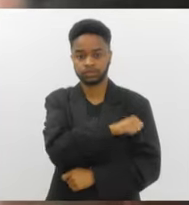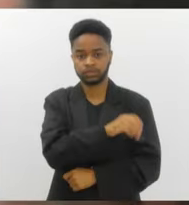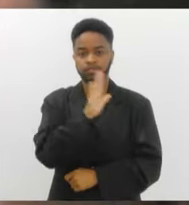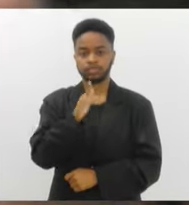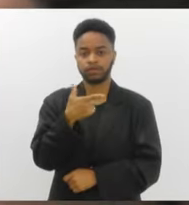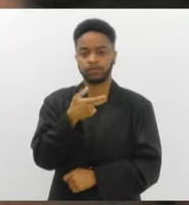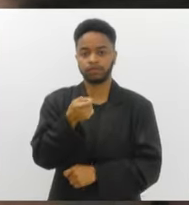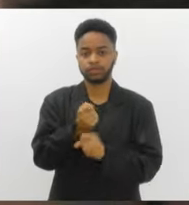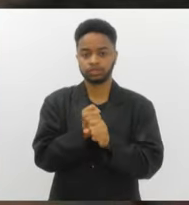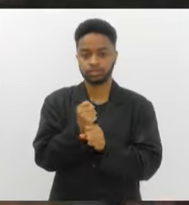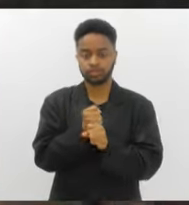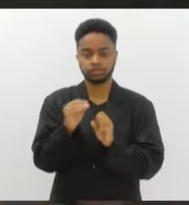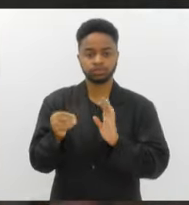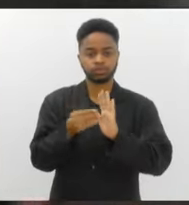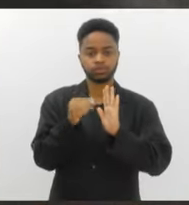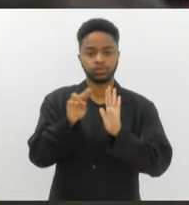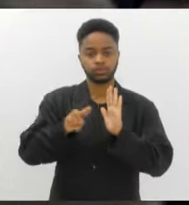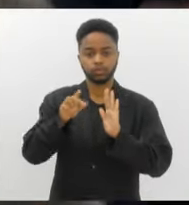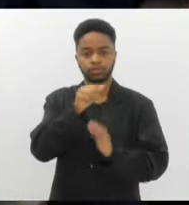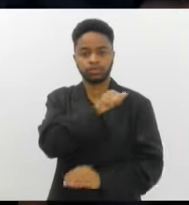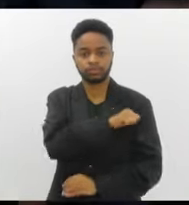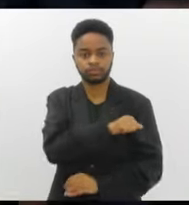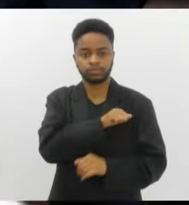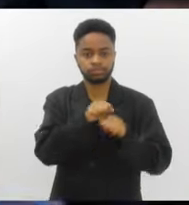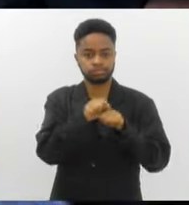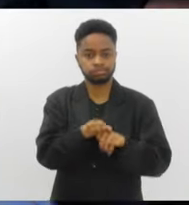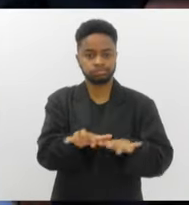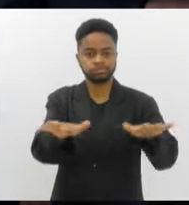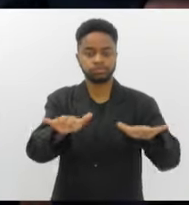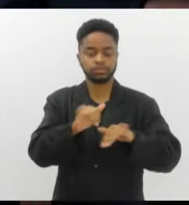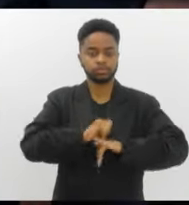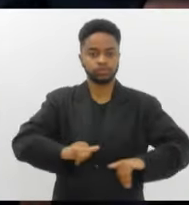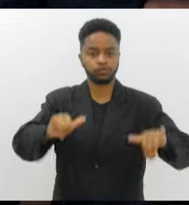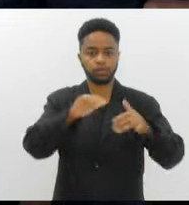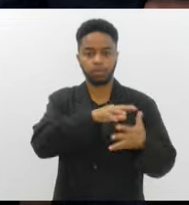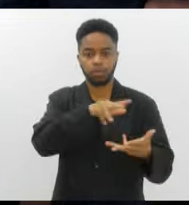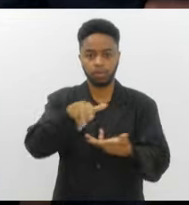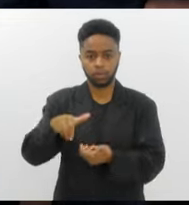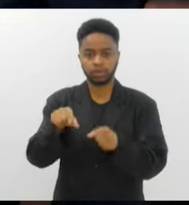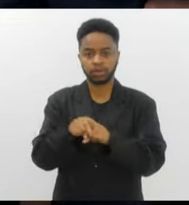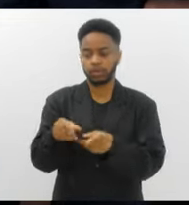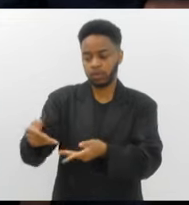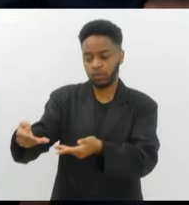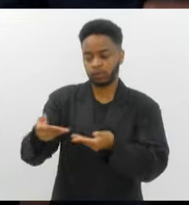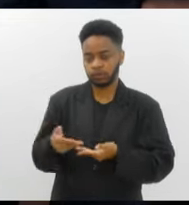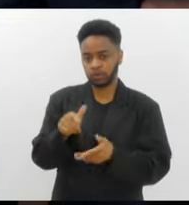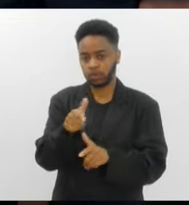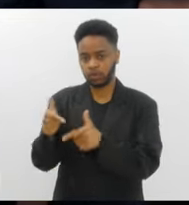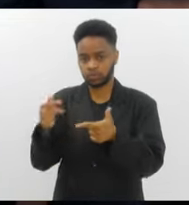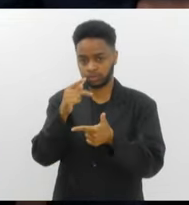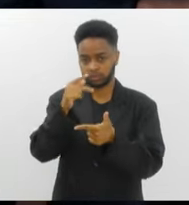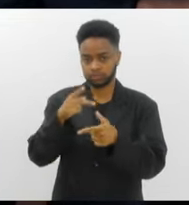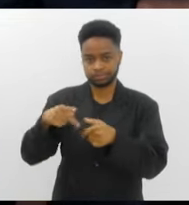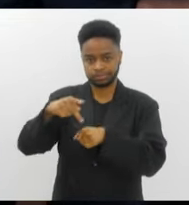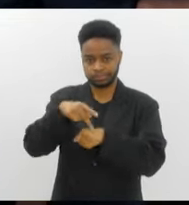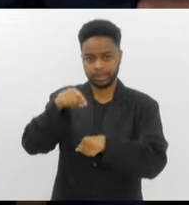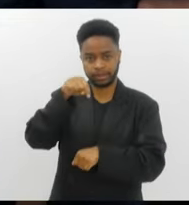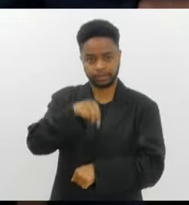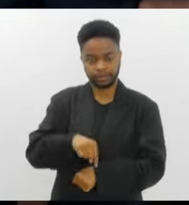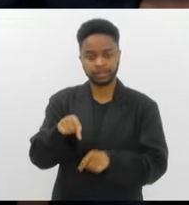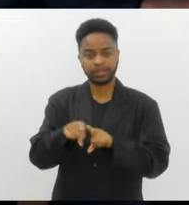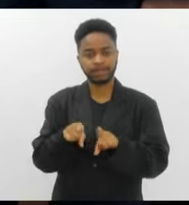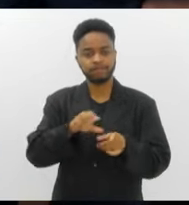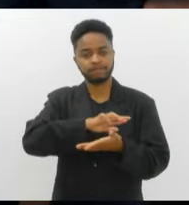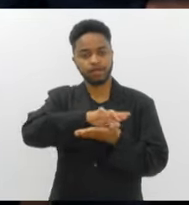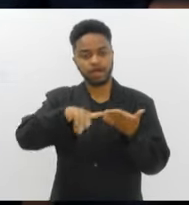anos, leva o nome do Rio de Janeiro para o mundo inteiro e também traz o mundo para cá. Milhares de filmes, entre nacionais e